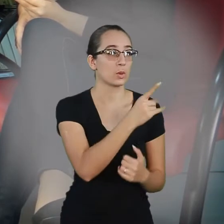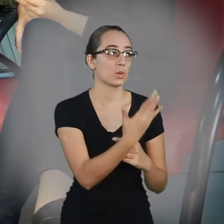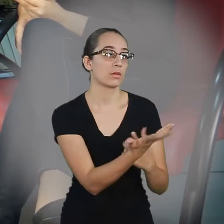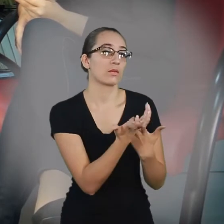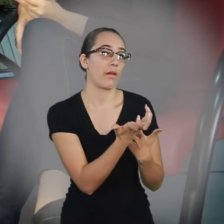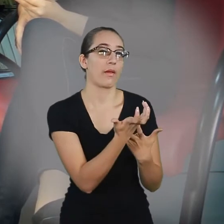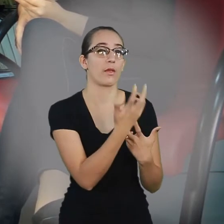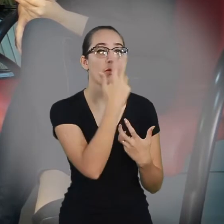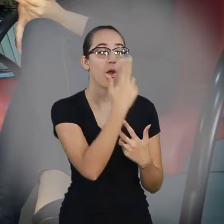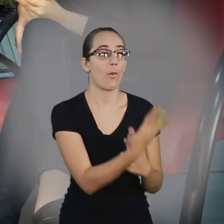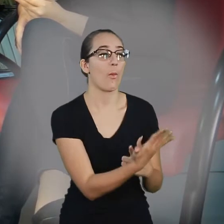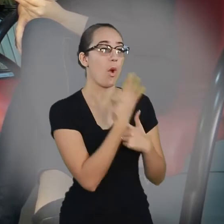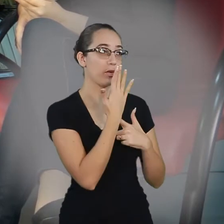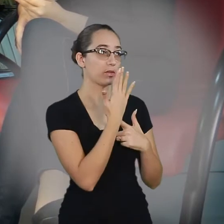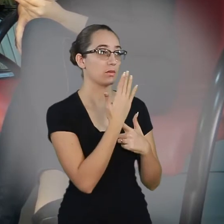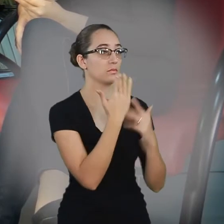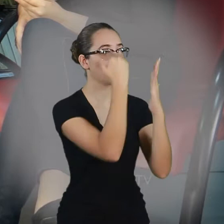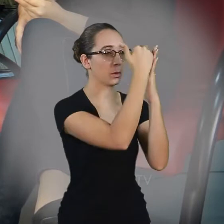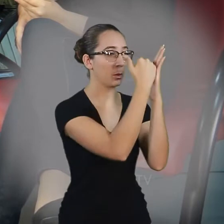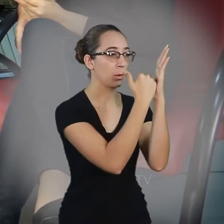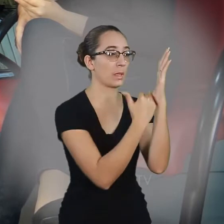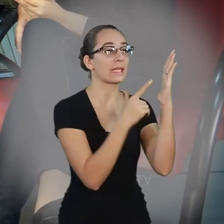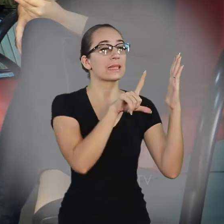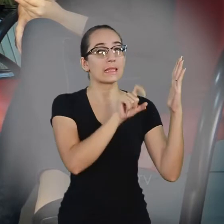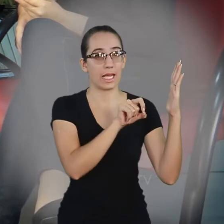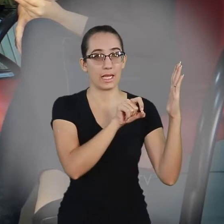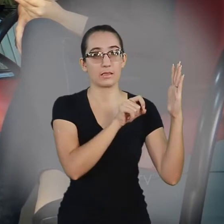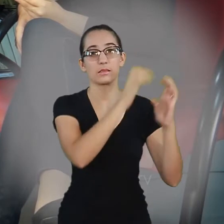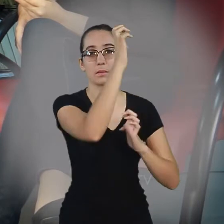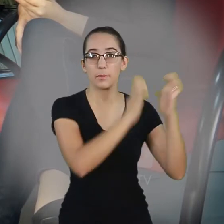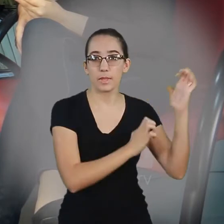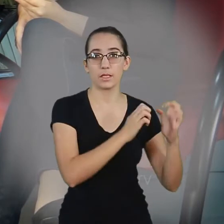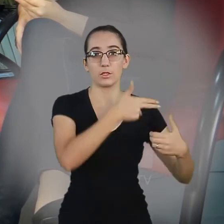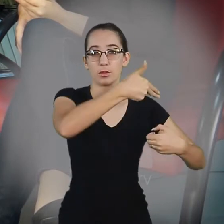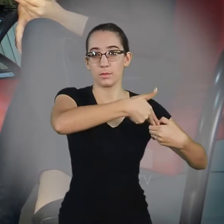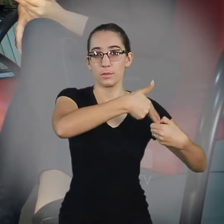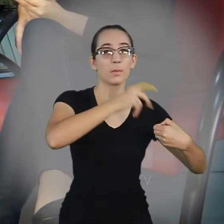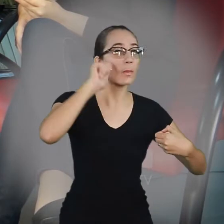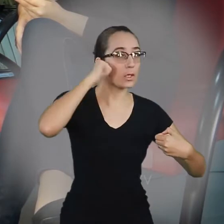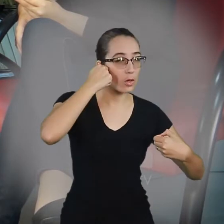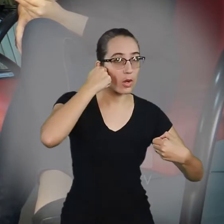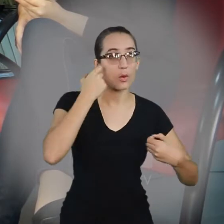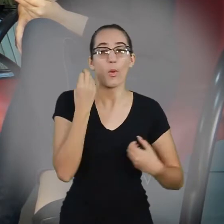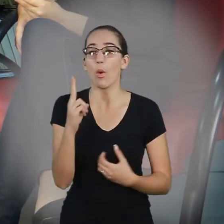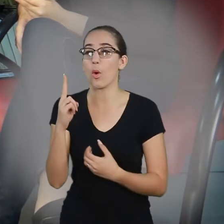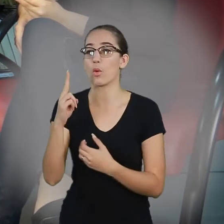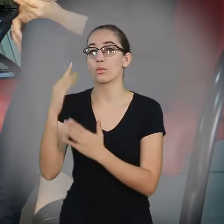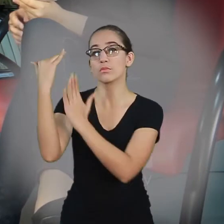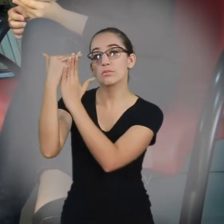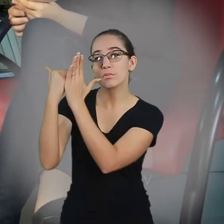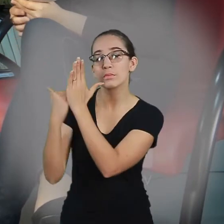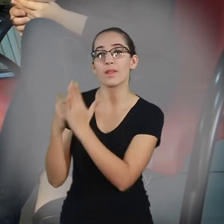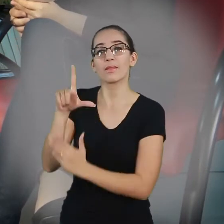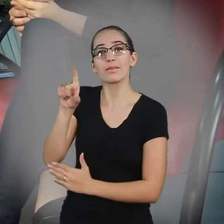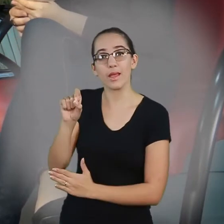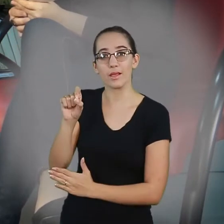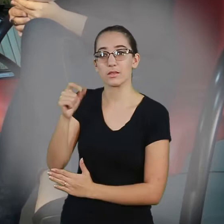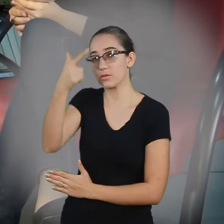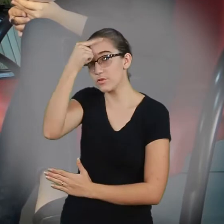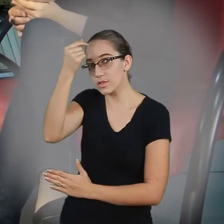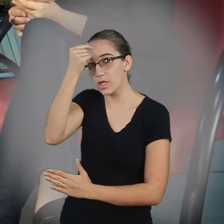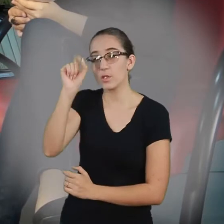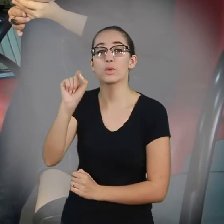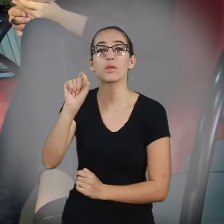Certo? Porque eu tenho certeza que aquilo que vai ser gerado a partir das pessoas que estão numa universidade de altíssimo nível